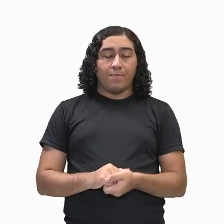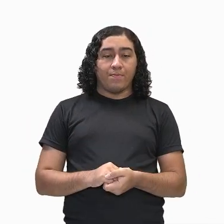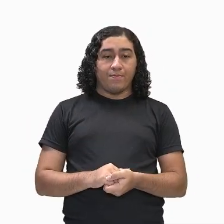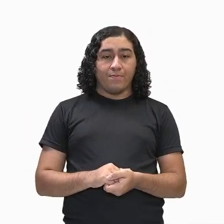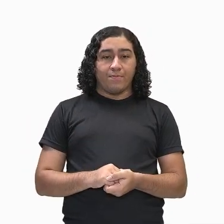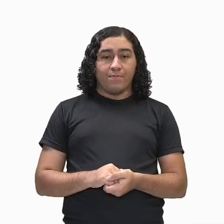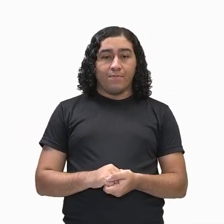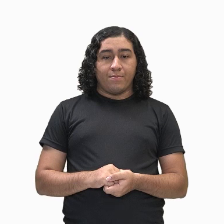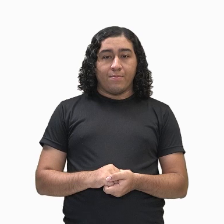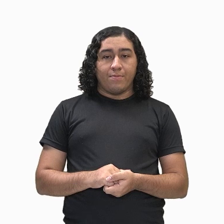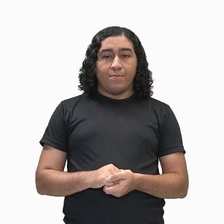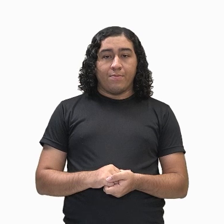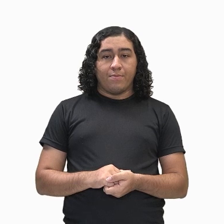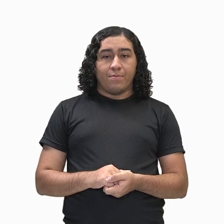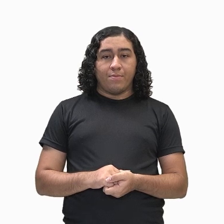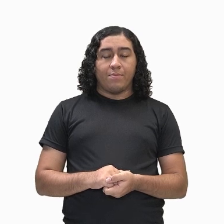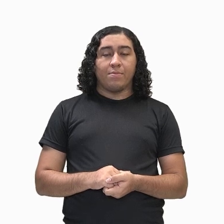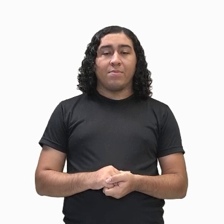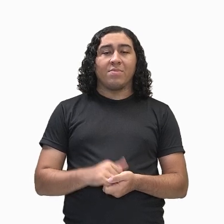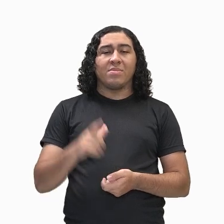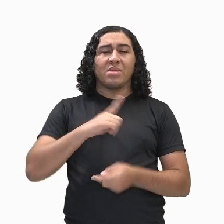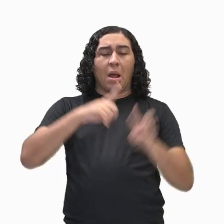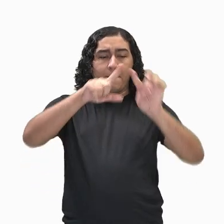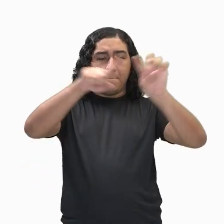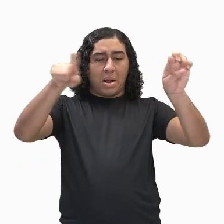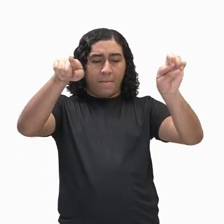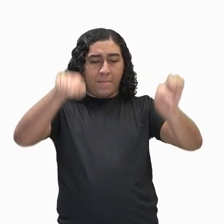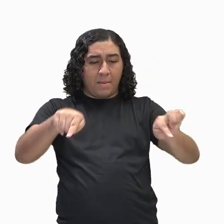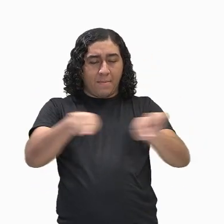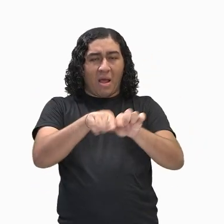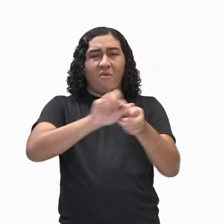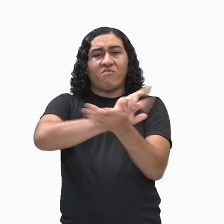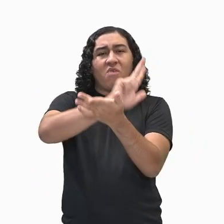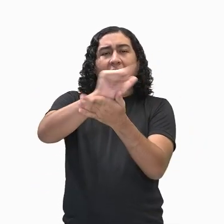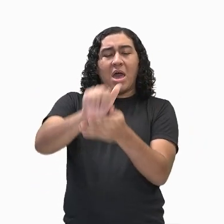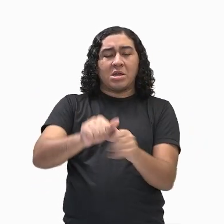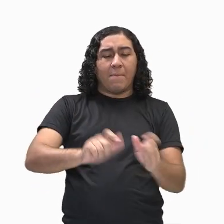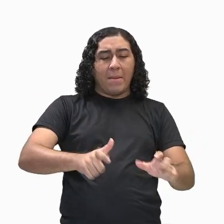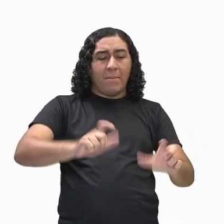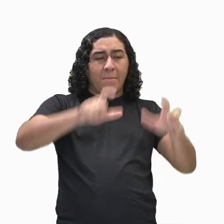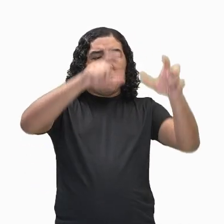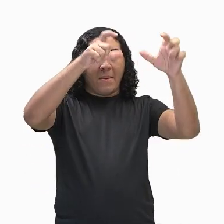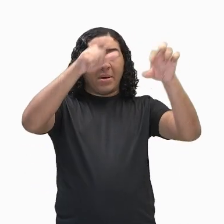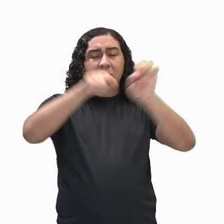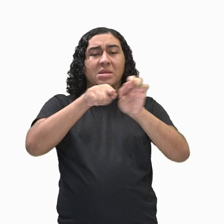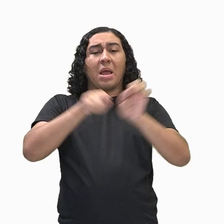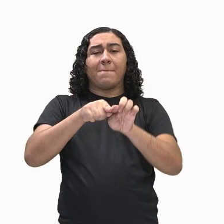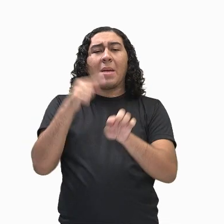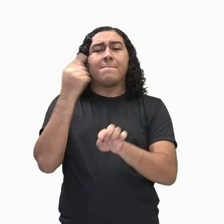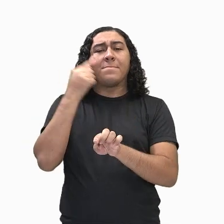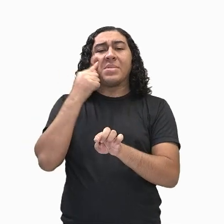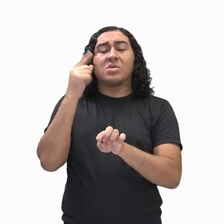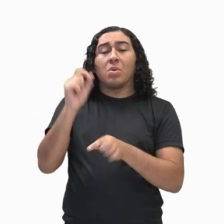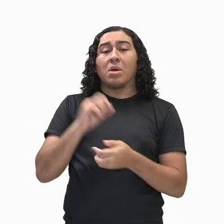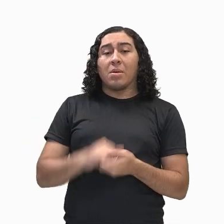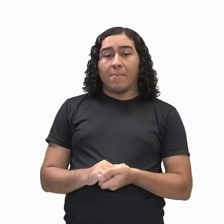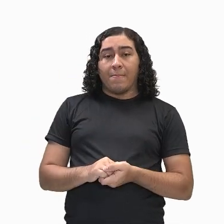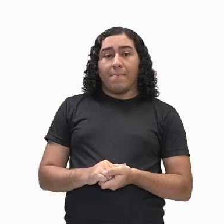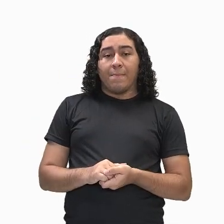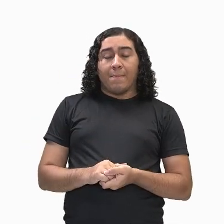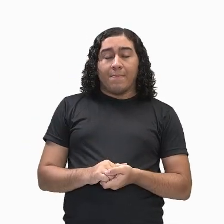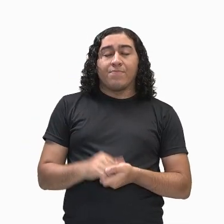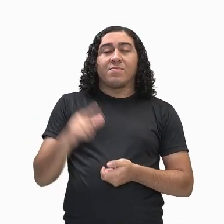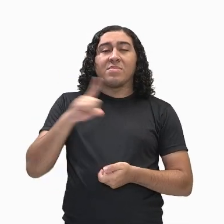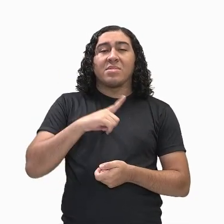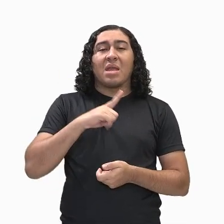sopas Campbell's para provocar o pensamento crítico a respeito de como a sociedade produz e consome imagens. A